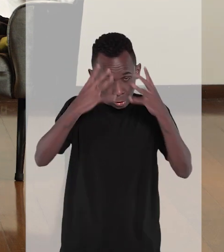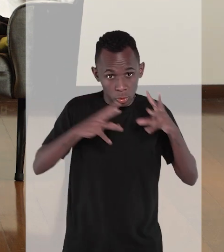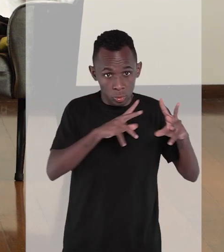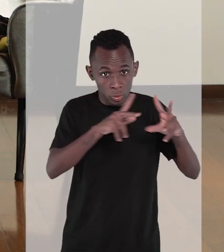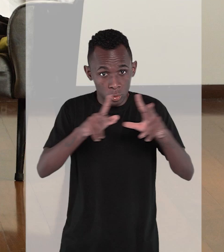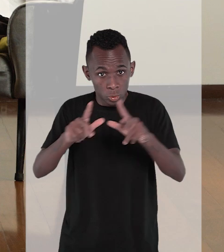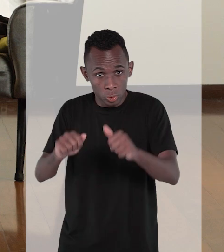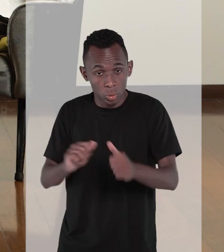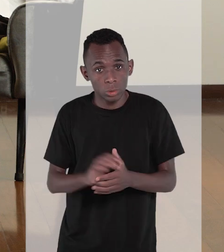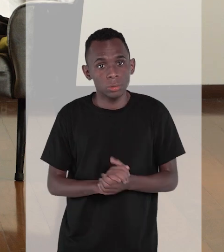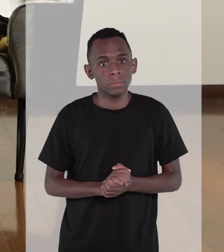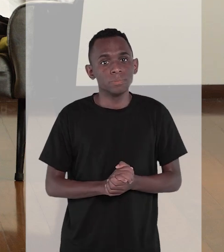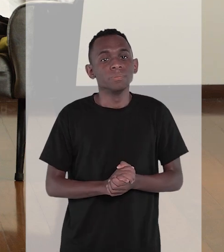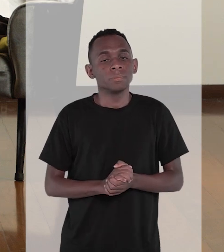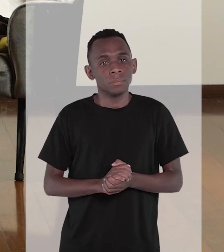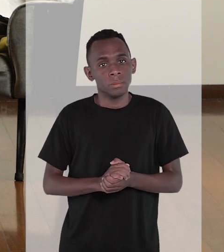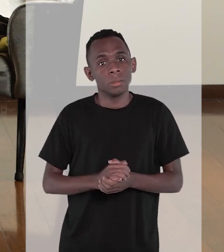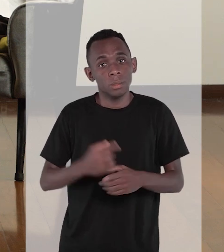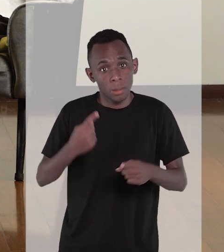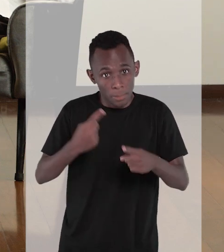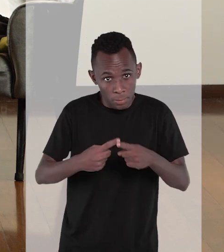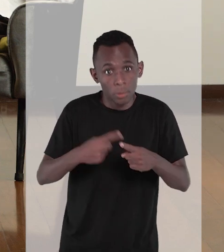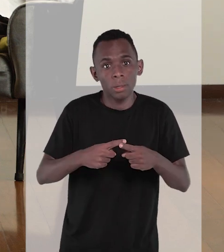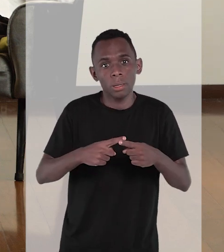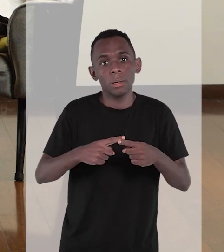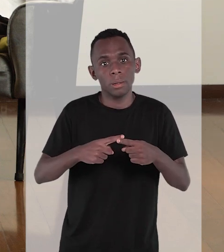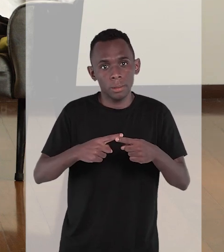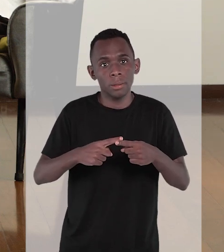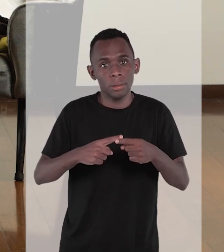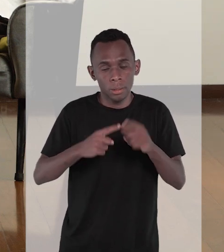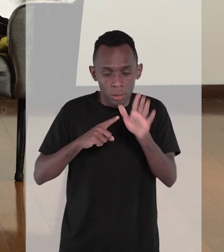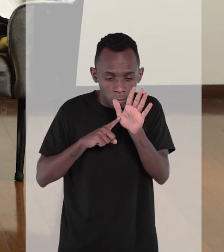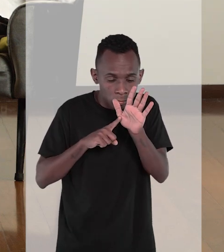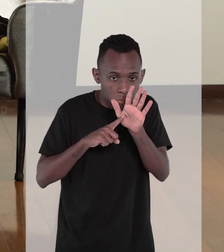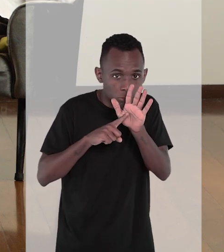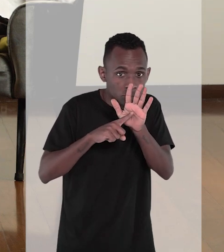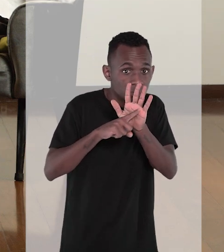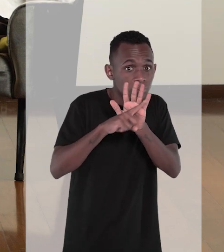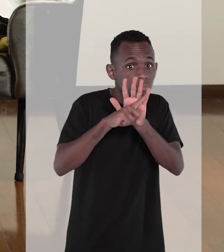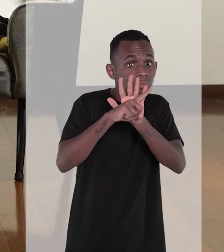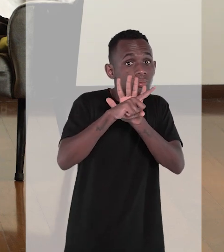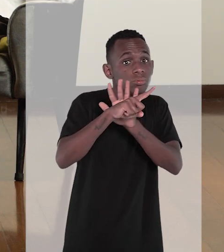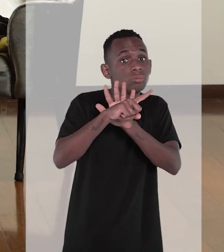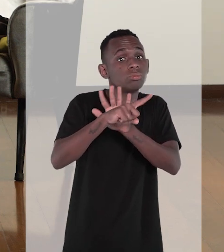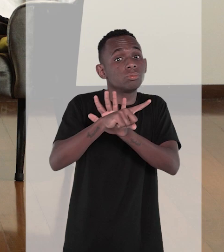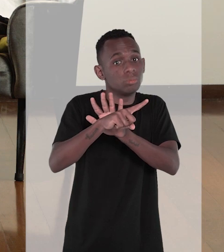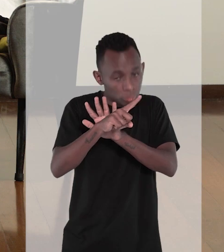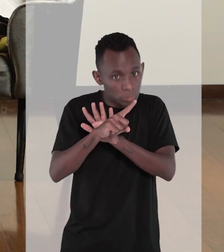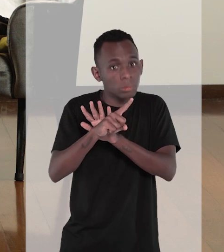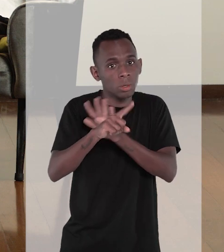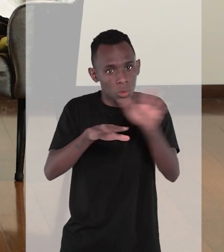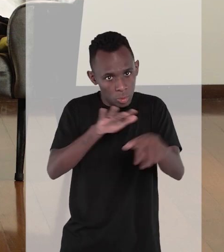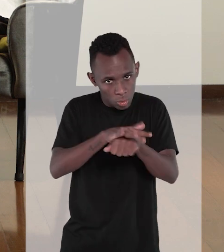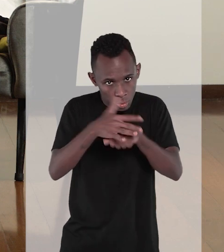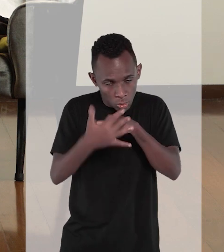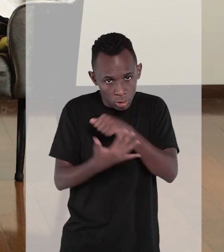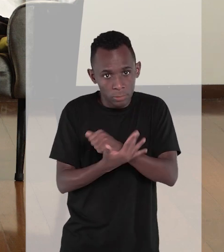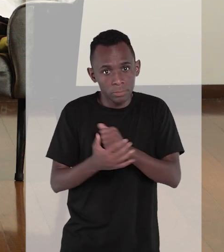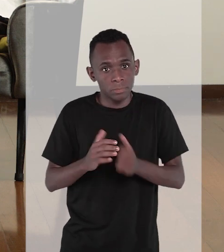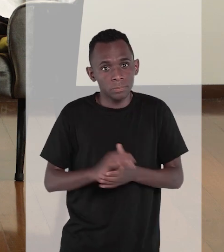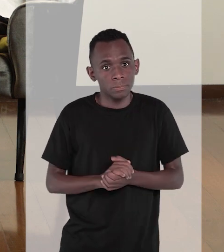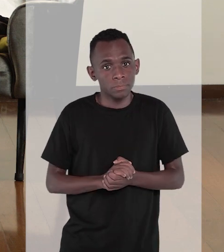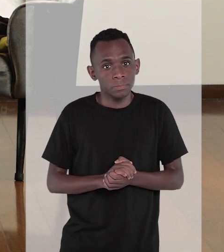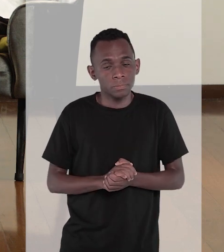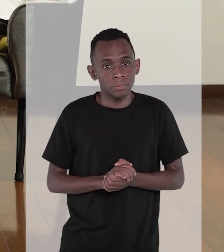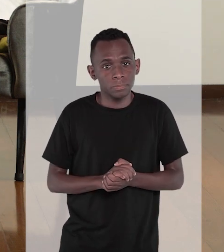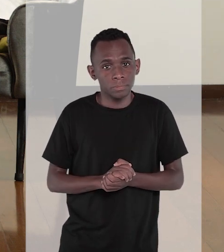pessoas, entre todos. Esse pico da Covid está pior, em certa medida, de contágio do que em outros momentos,